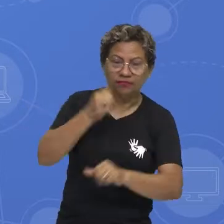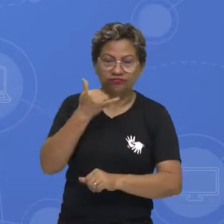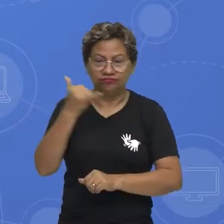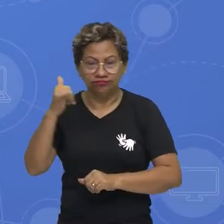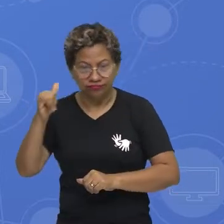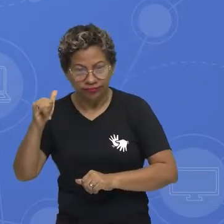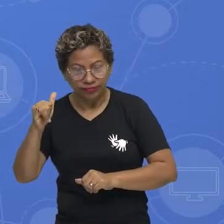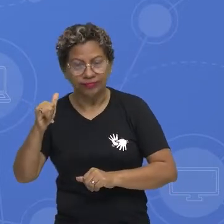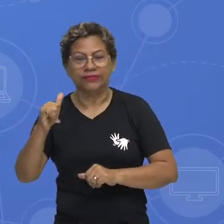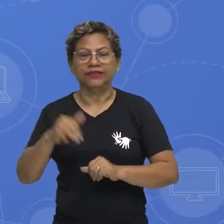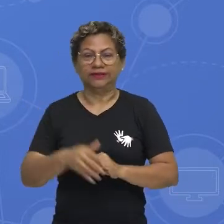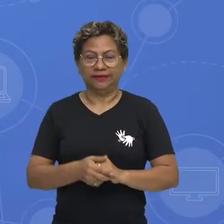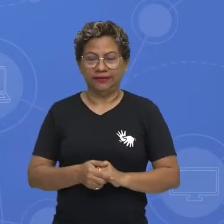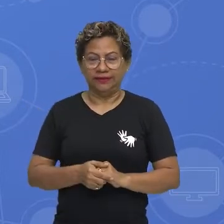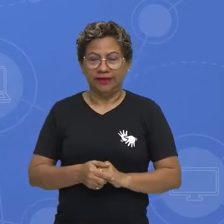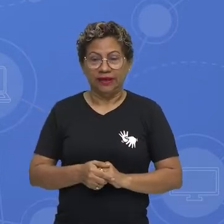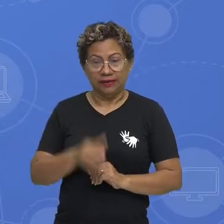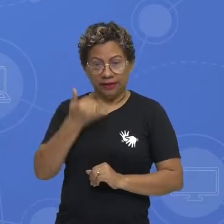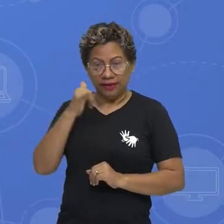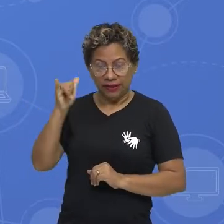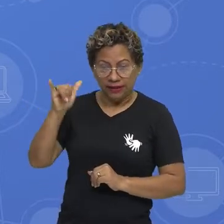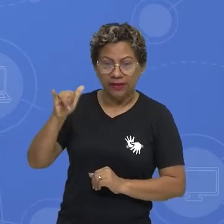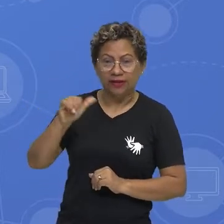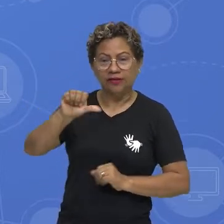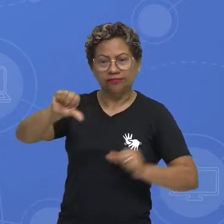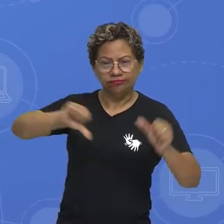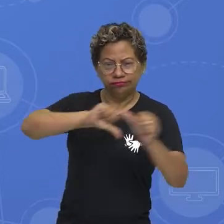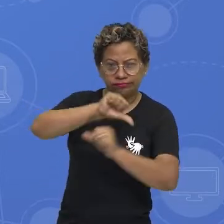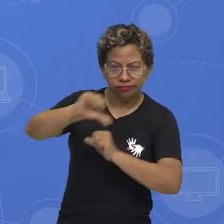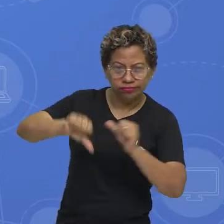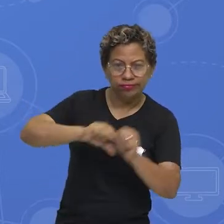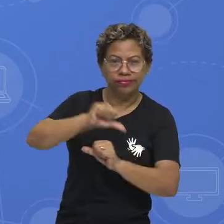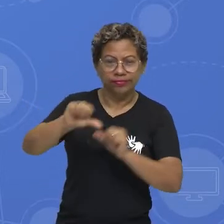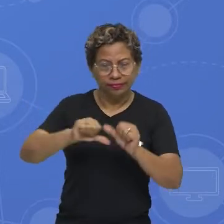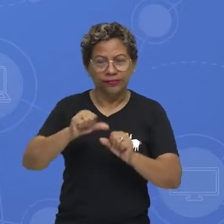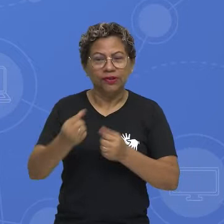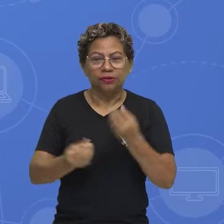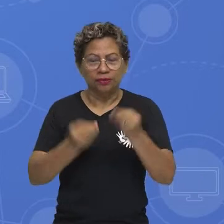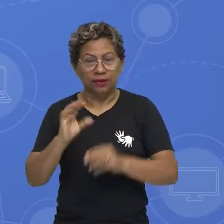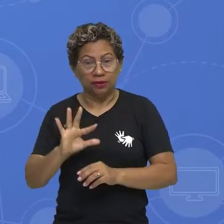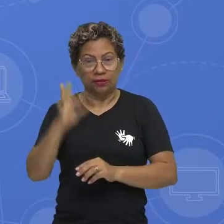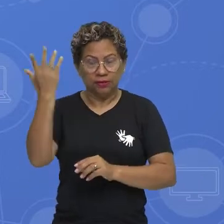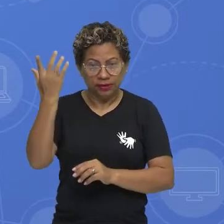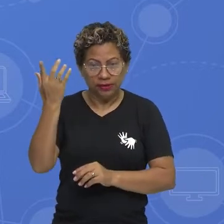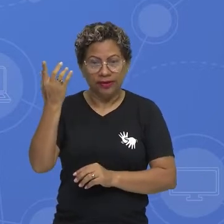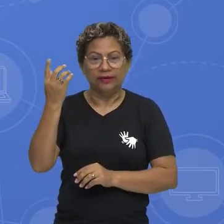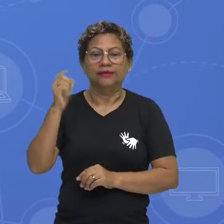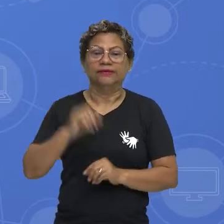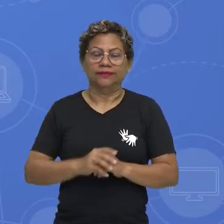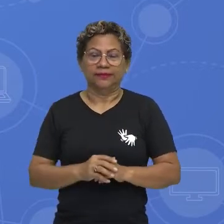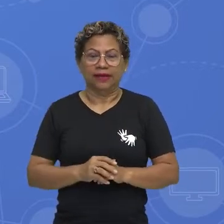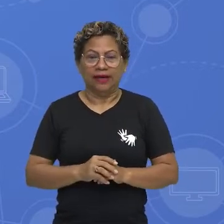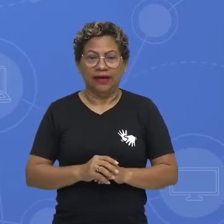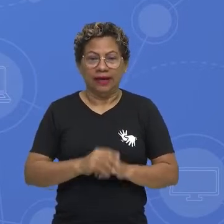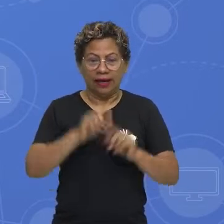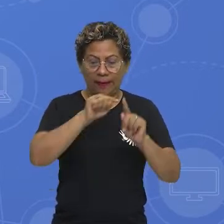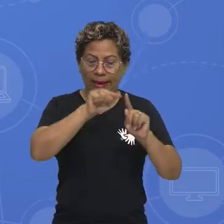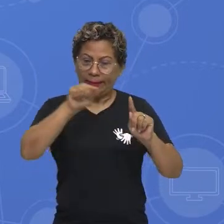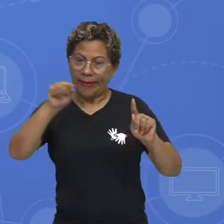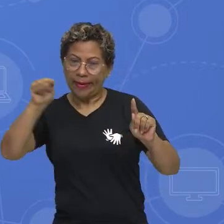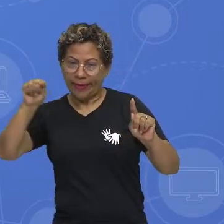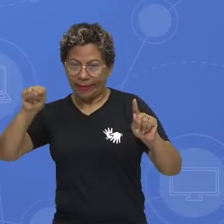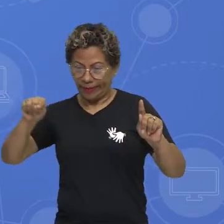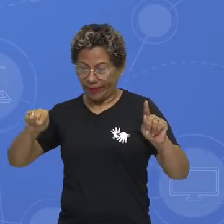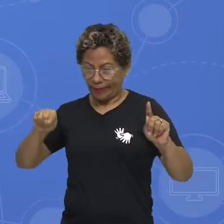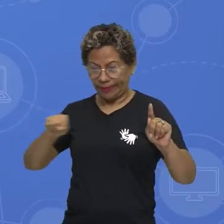fotovoltaica. Essa energia passa por um equipamento chamado inversor. A função do inversor é preparar esta energia solar